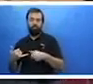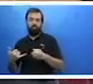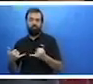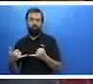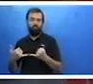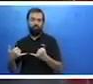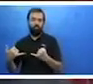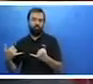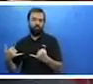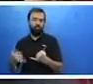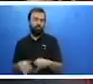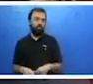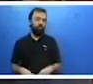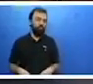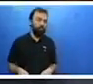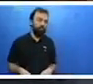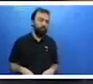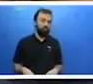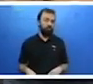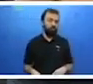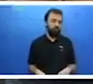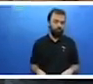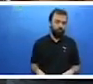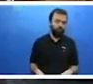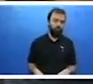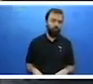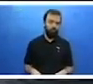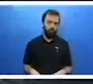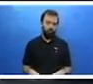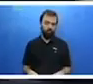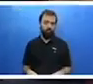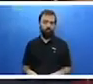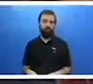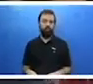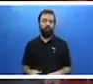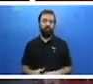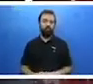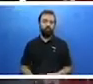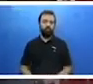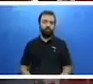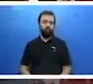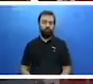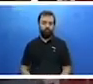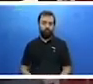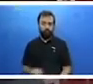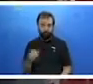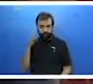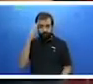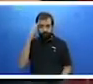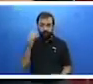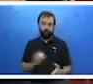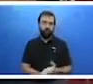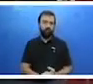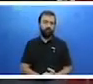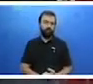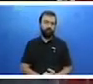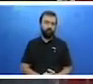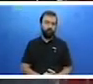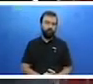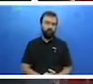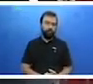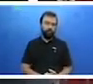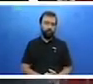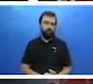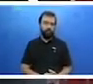e de secar e roupas, máquina de lavar e de secar roupas e etc. Só para entender, o que aconteceu?